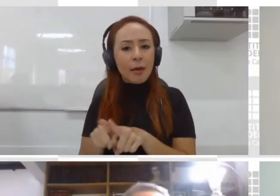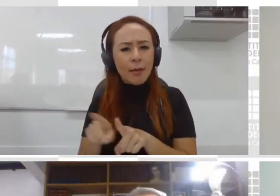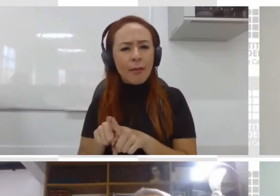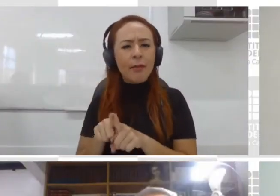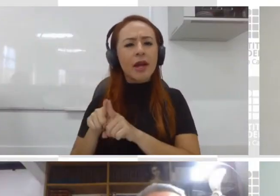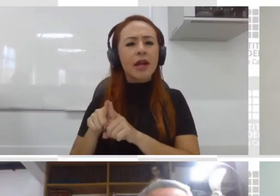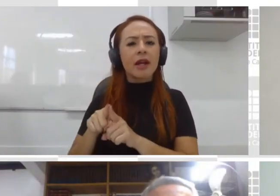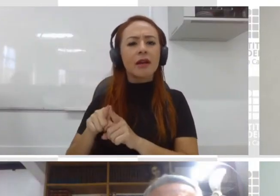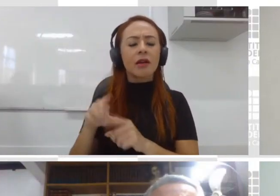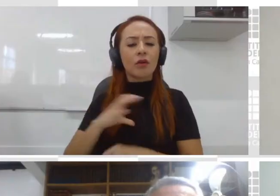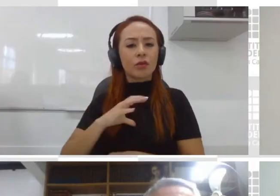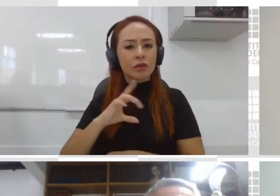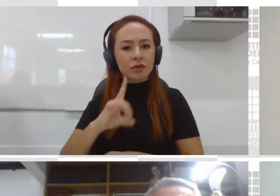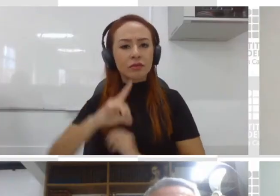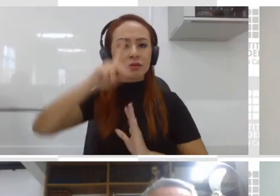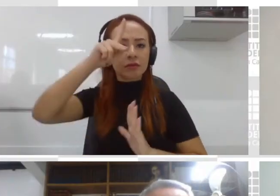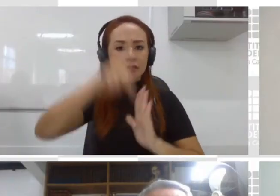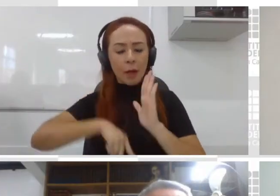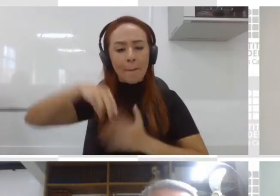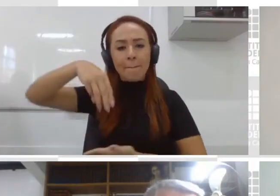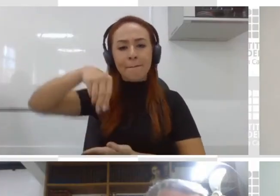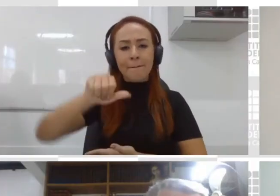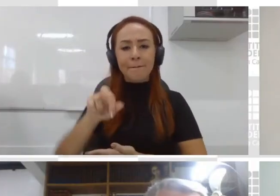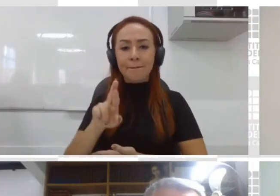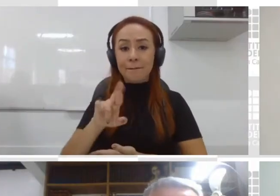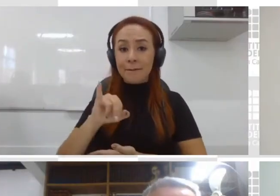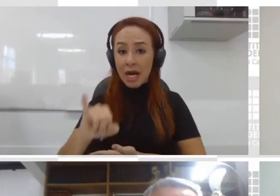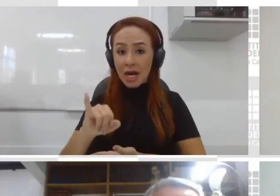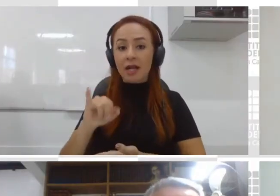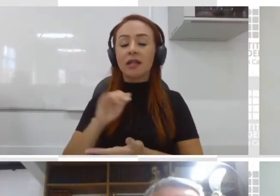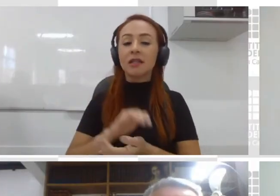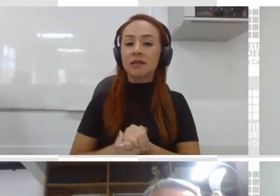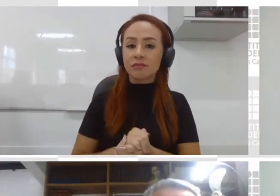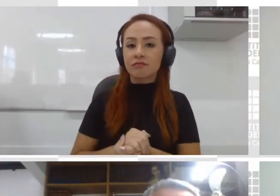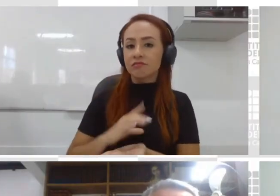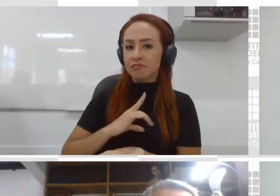Museu de Arte para a Educação, co-criador e membro do comitê